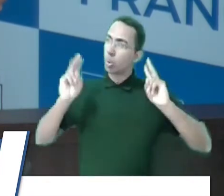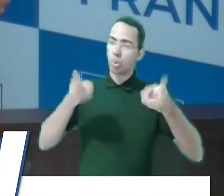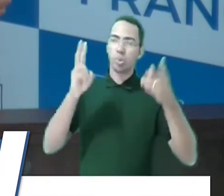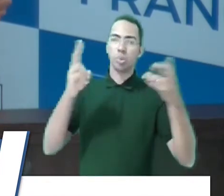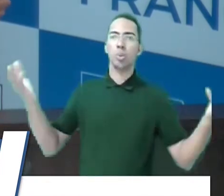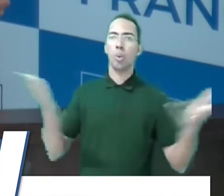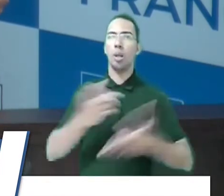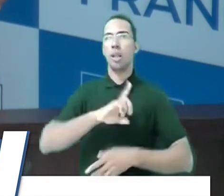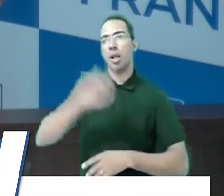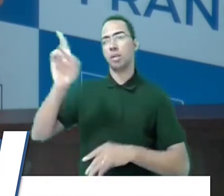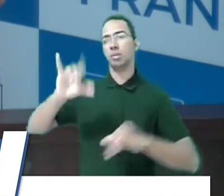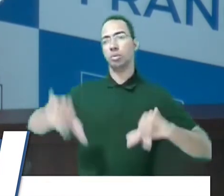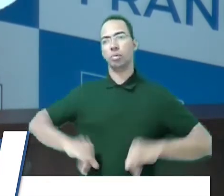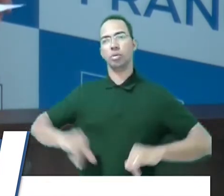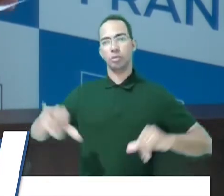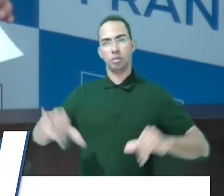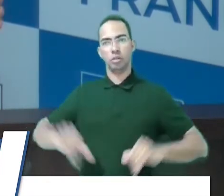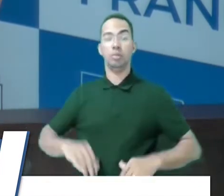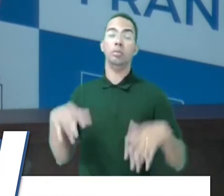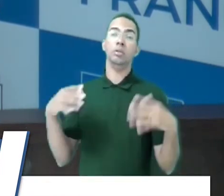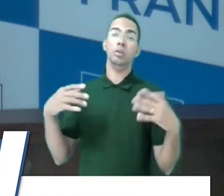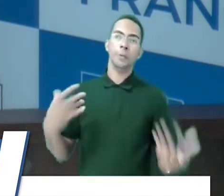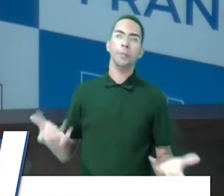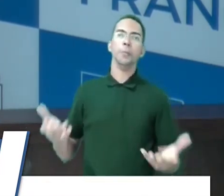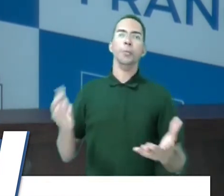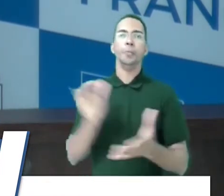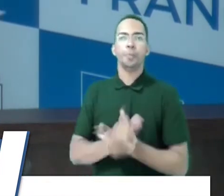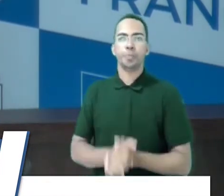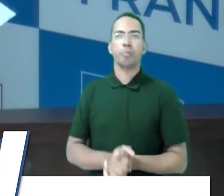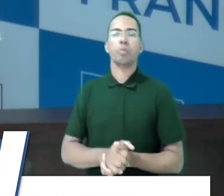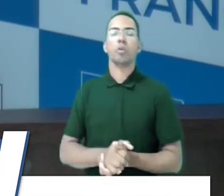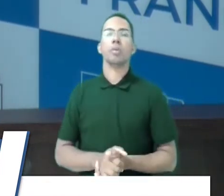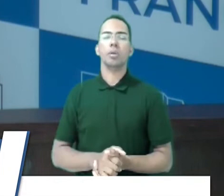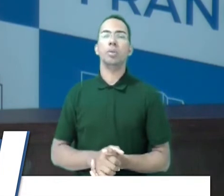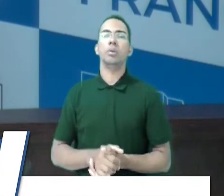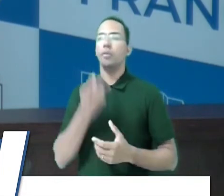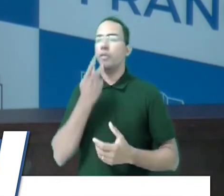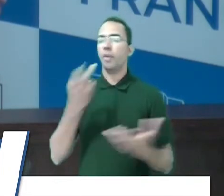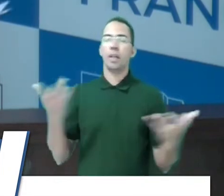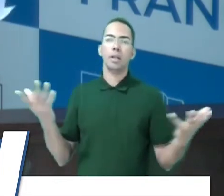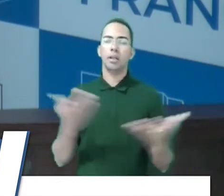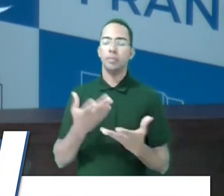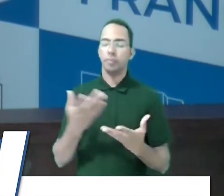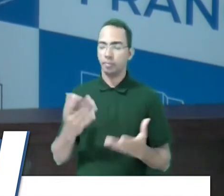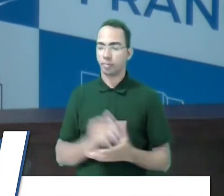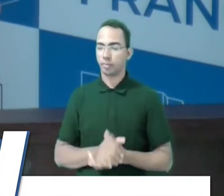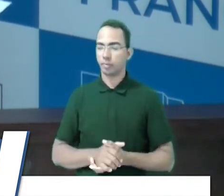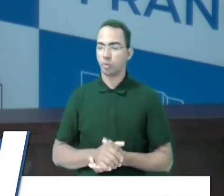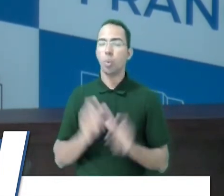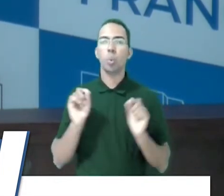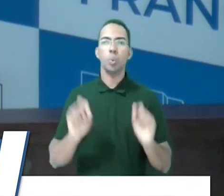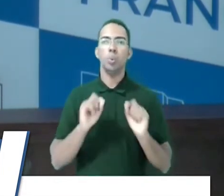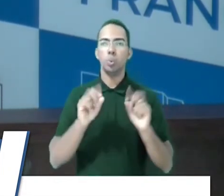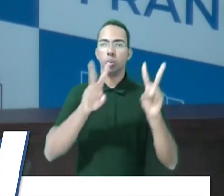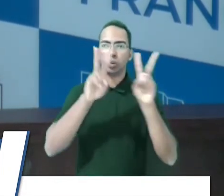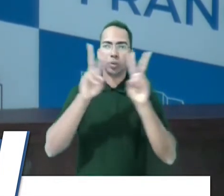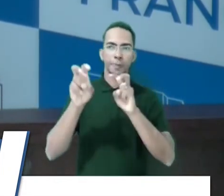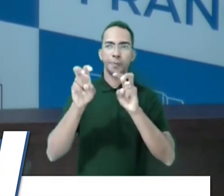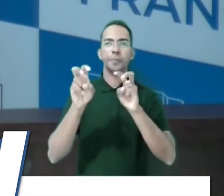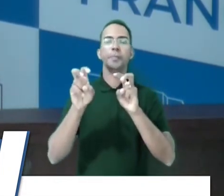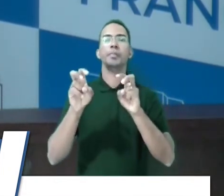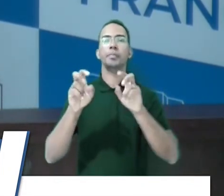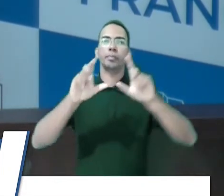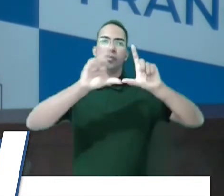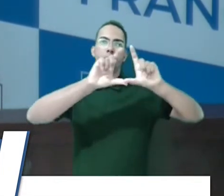lá. Então, o que eu tinha que falar era a respeito das placas de rua.